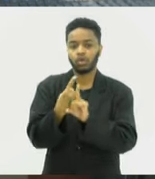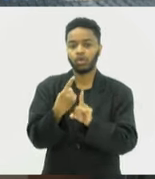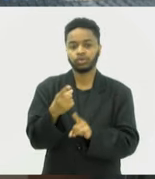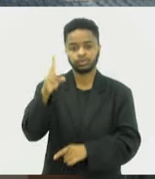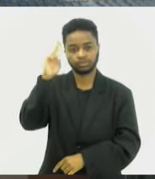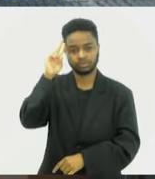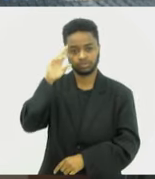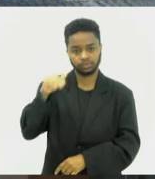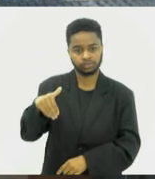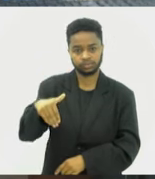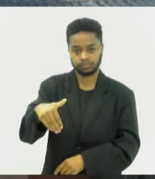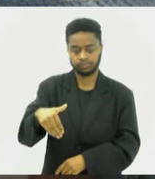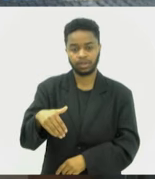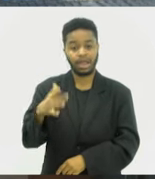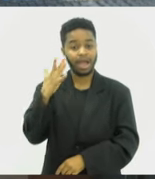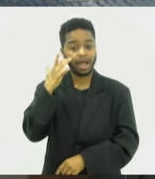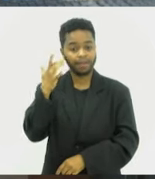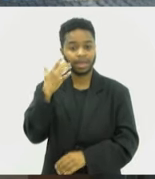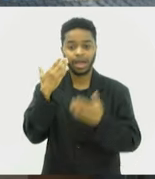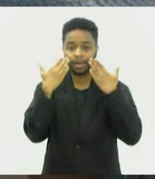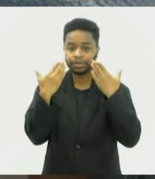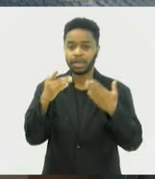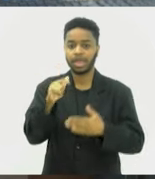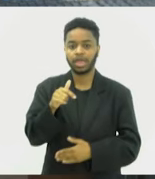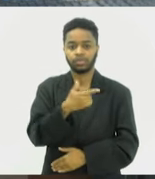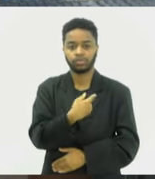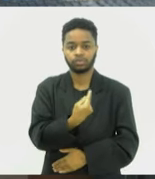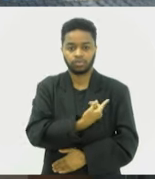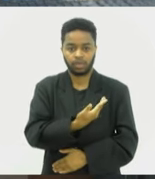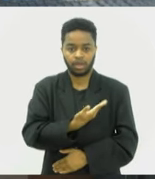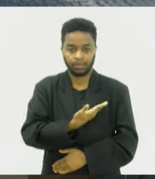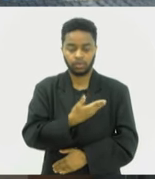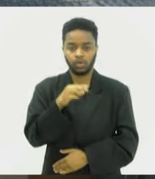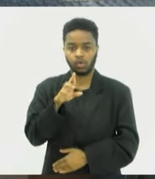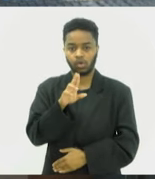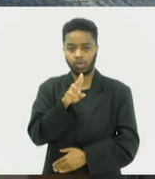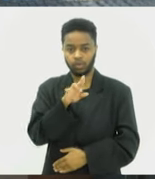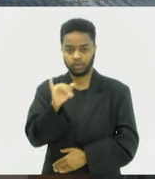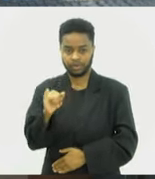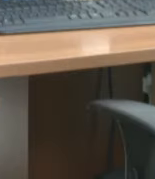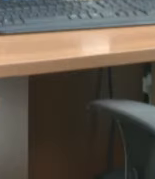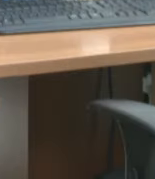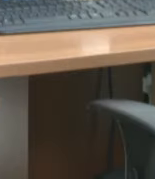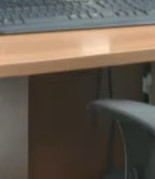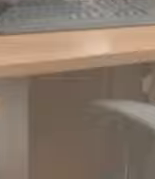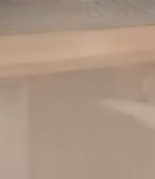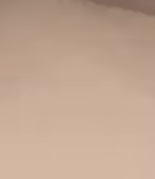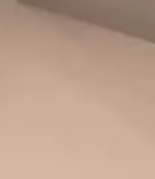segunda-feira. Amanhã, quem apresenta o Bom Dia Alerj é o nosso amigo Rui Guilherme. Até lá!